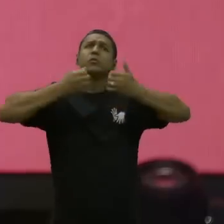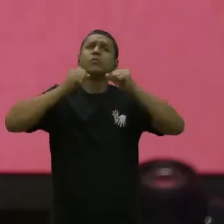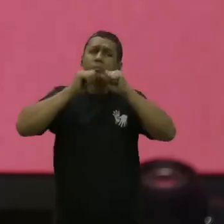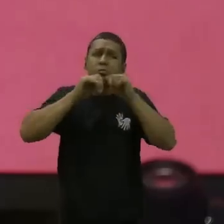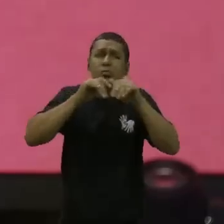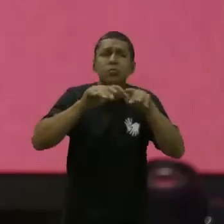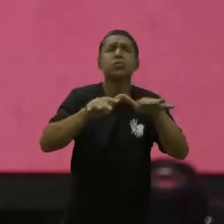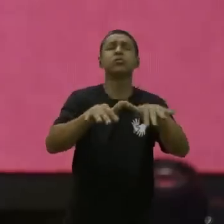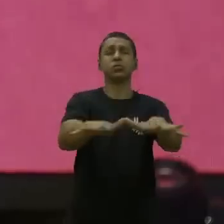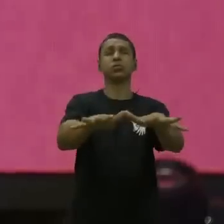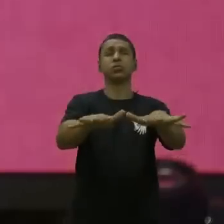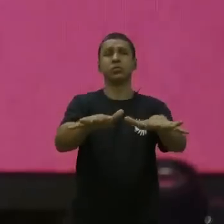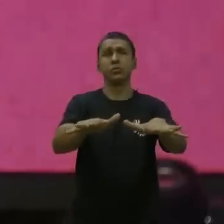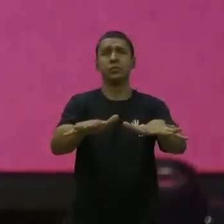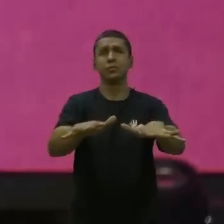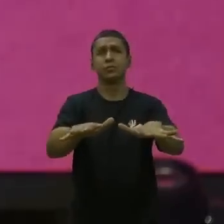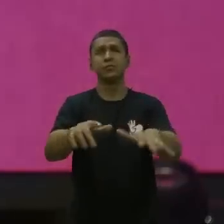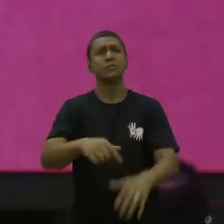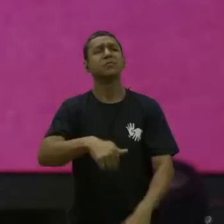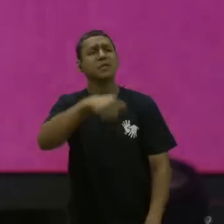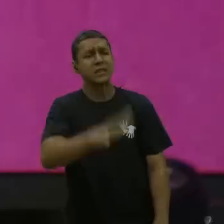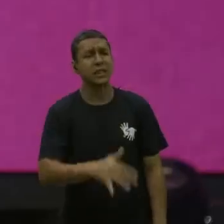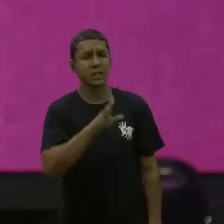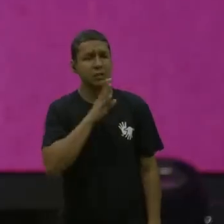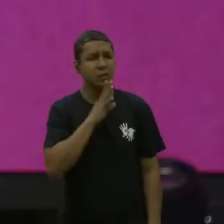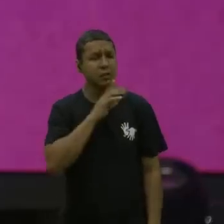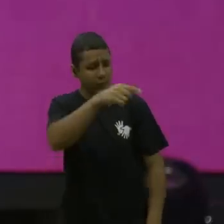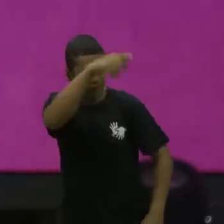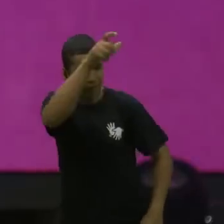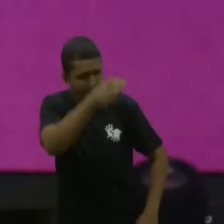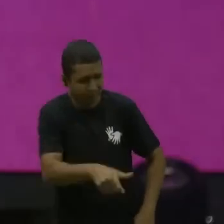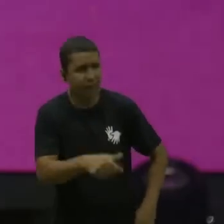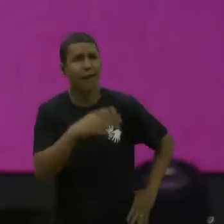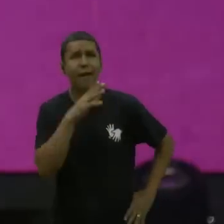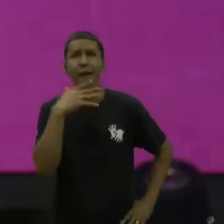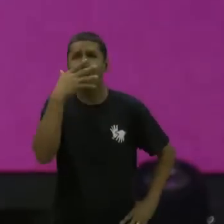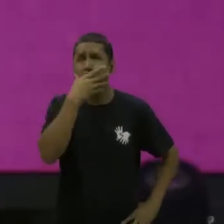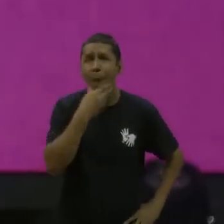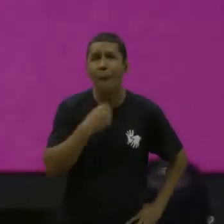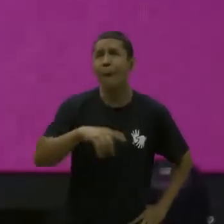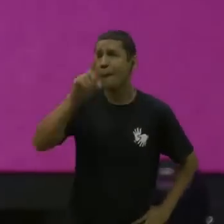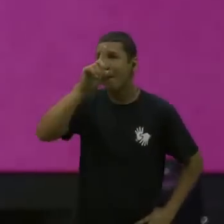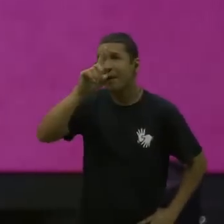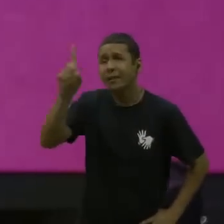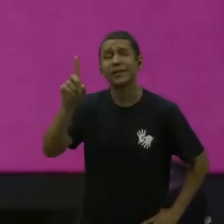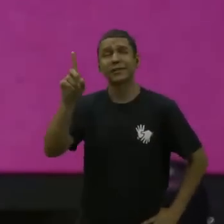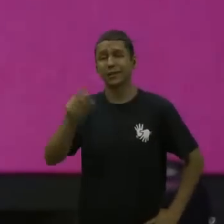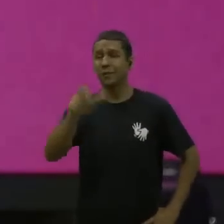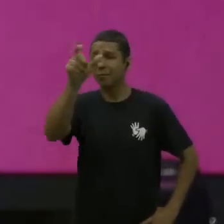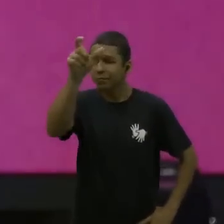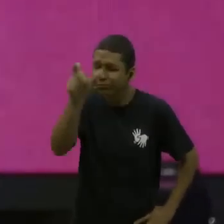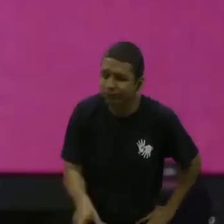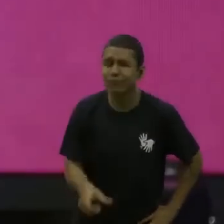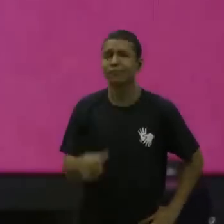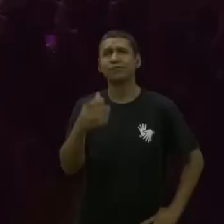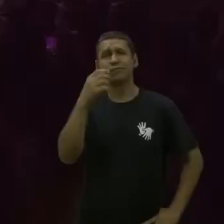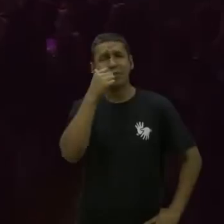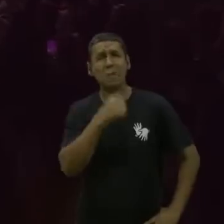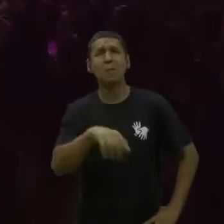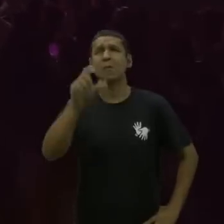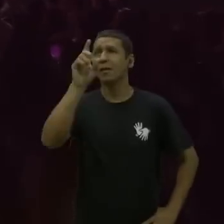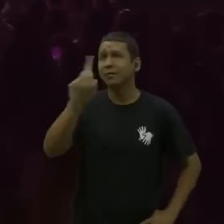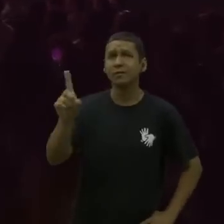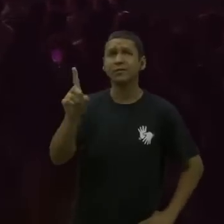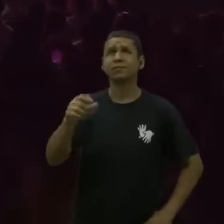teus poros. Quem te conhecer vai dizer, eis aí um homem de Deus, eis aí uma mulher de